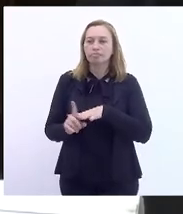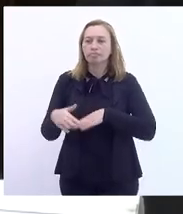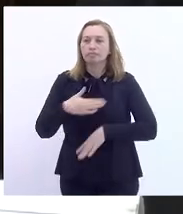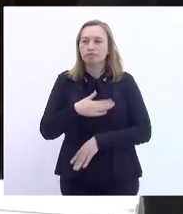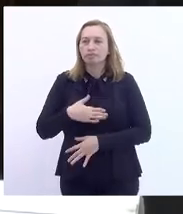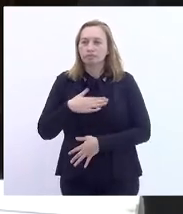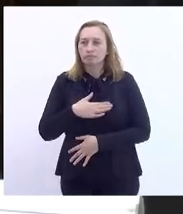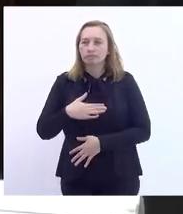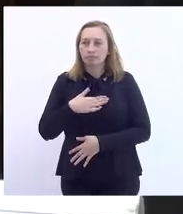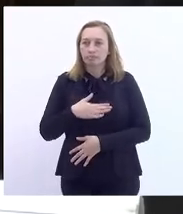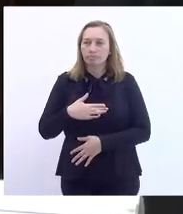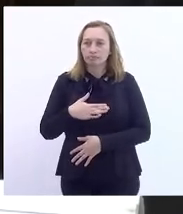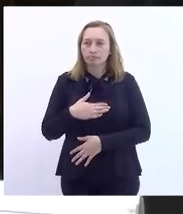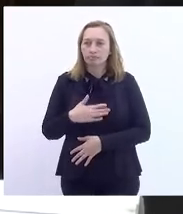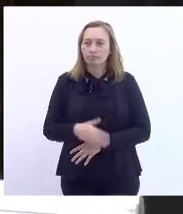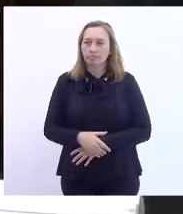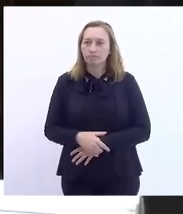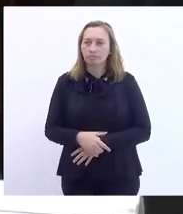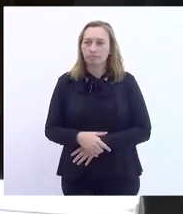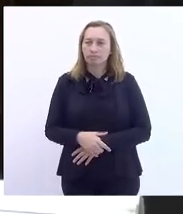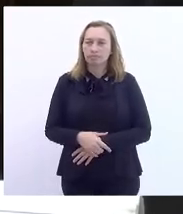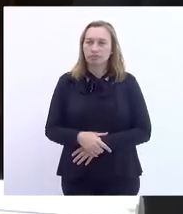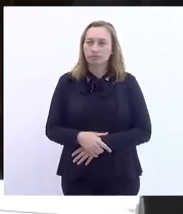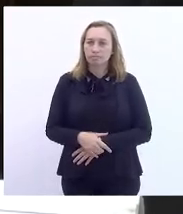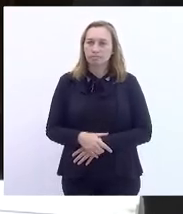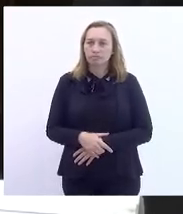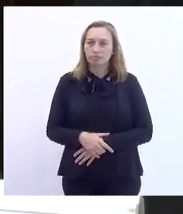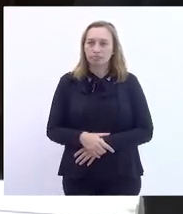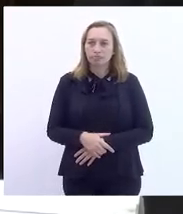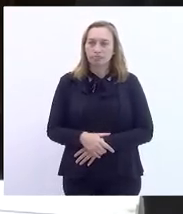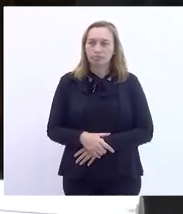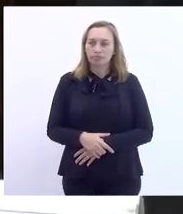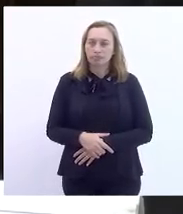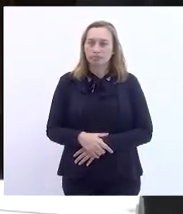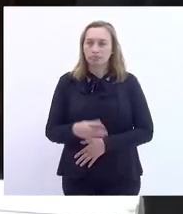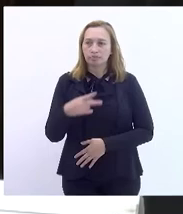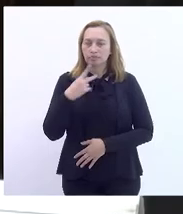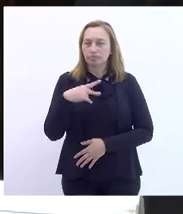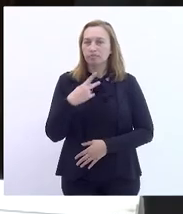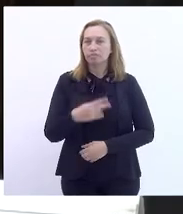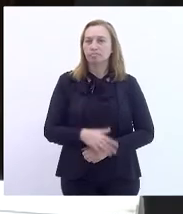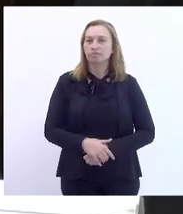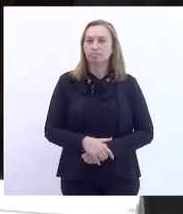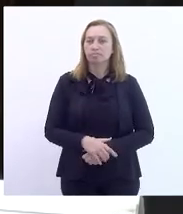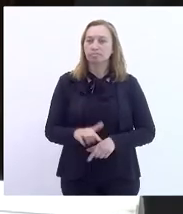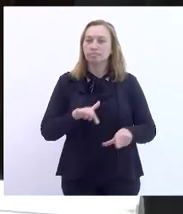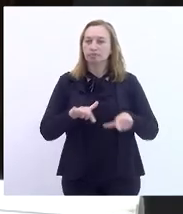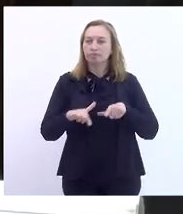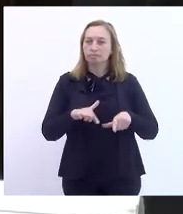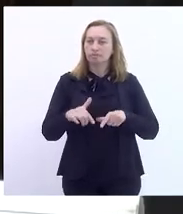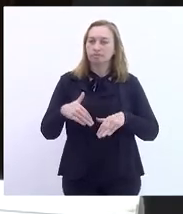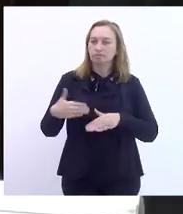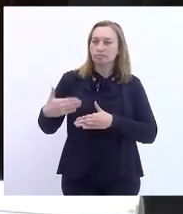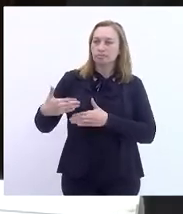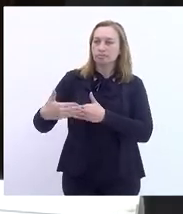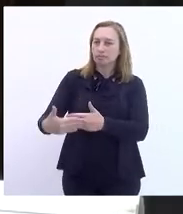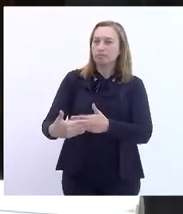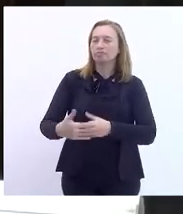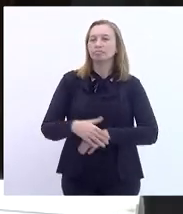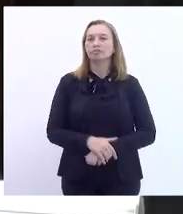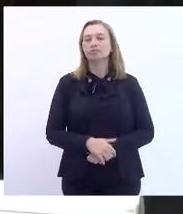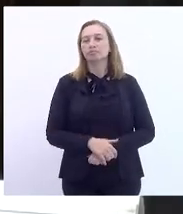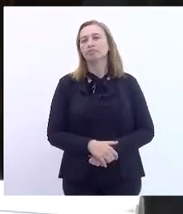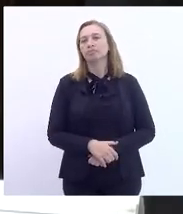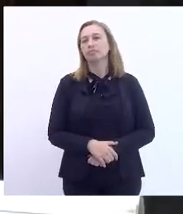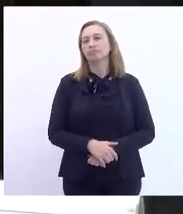gostaria de fazer algumas prestações de contas diria eu sobre o trabalho que a gente vem desenvolvendo